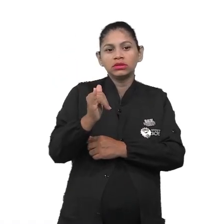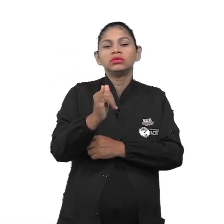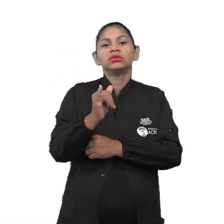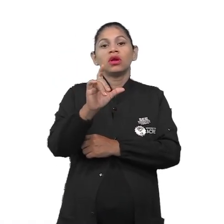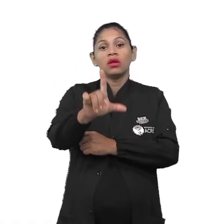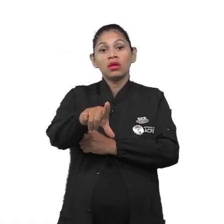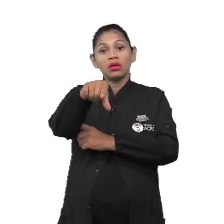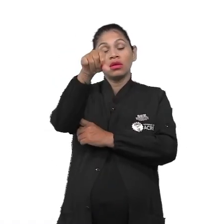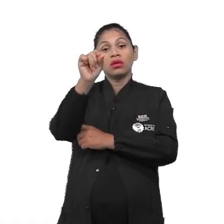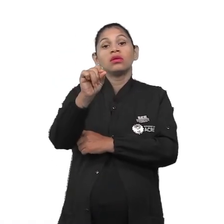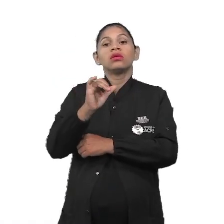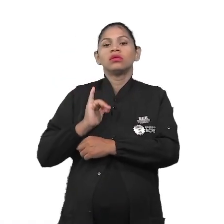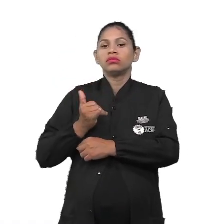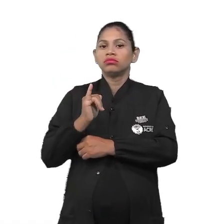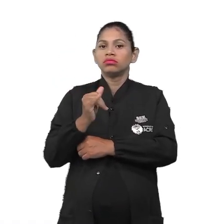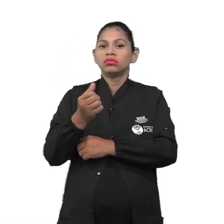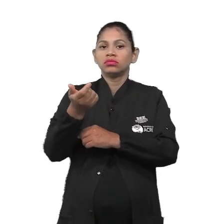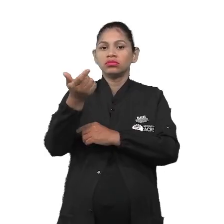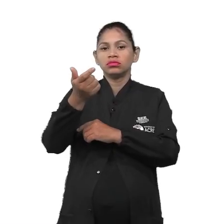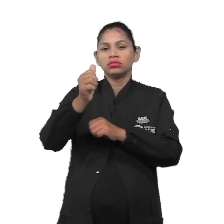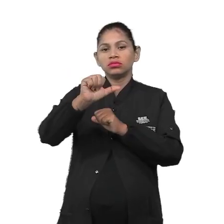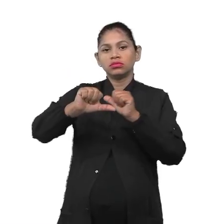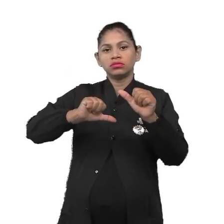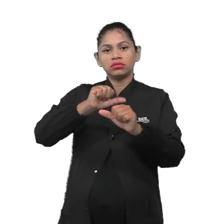limpa, renovável.